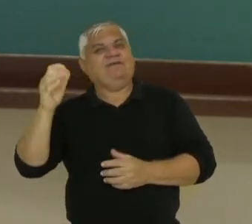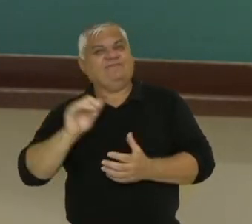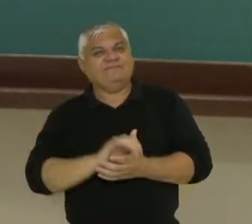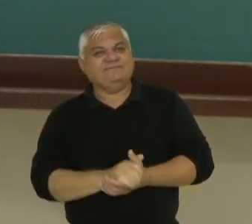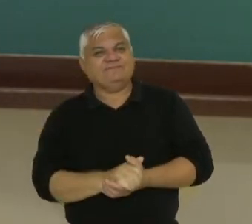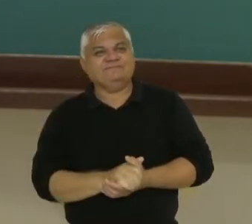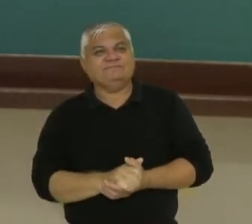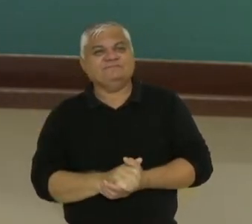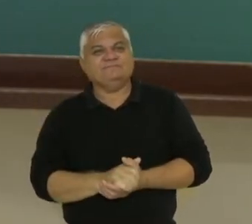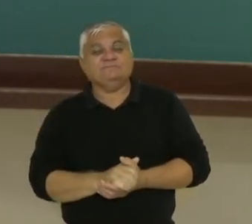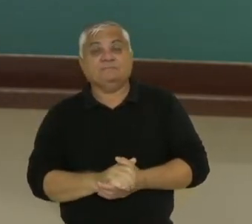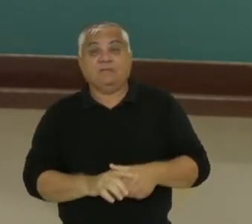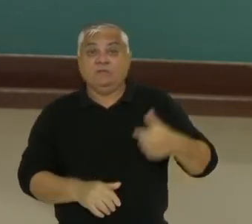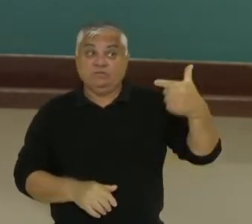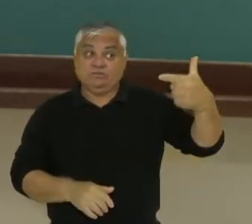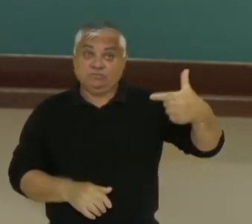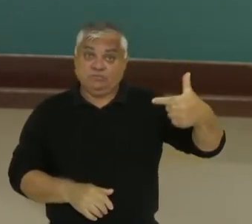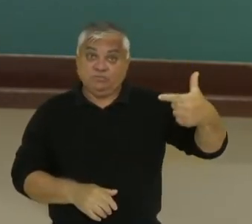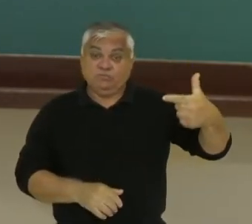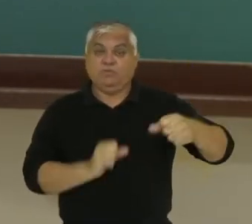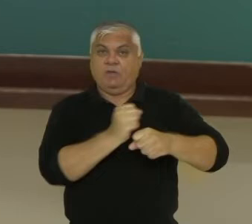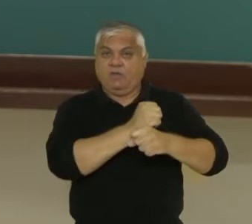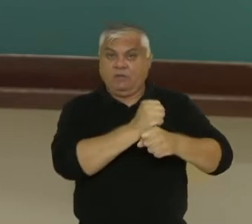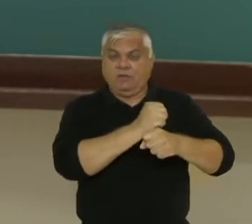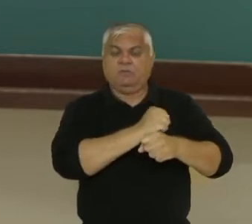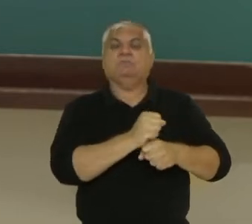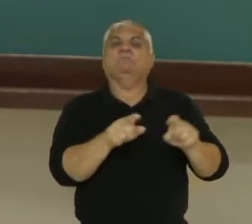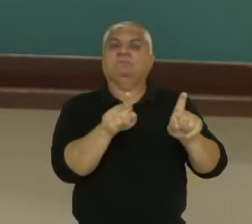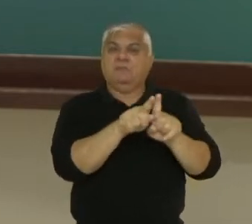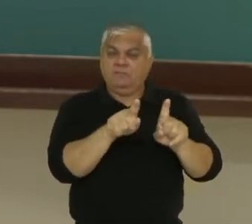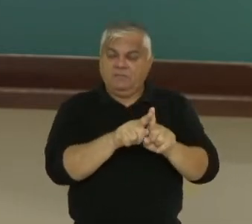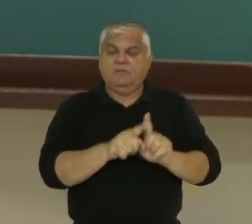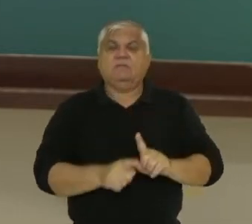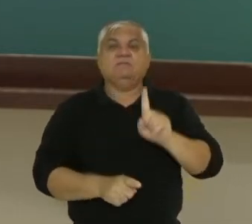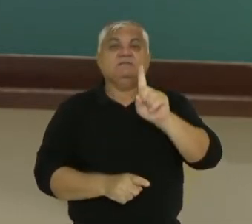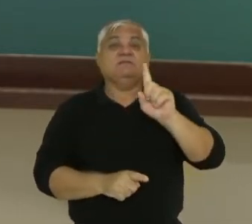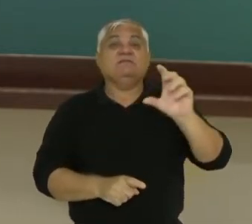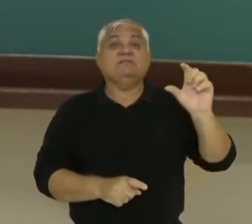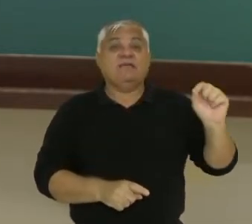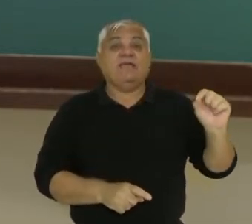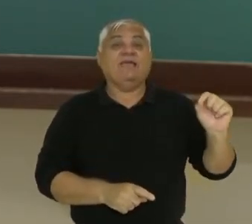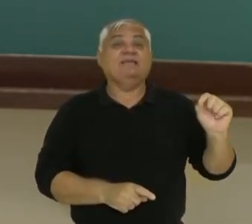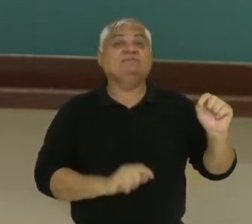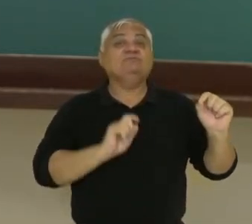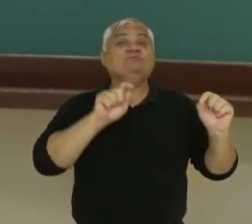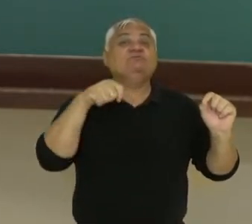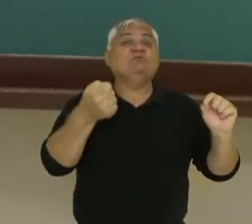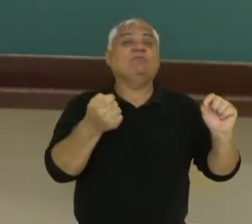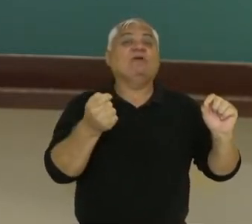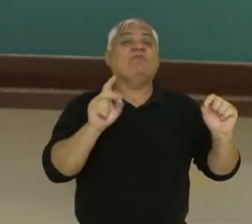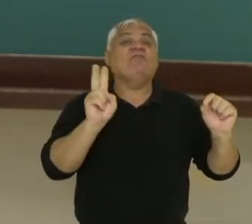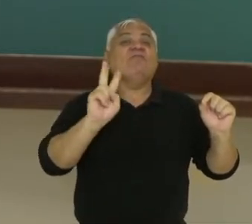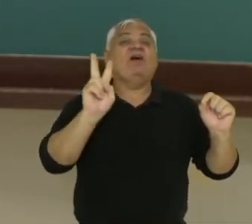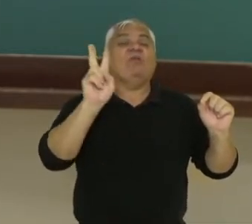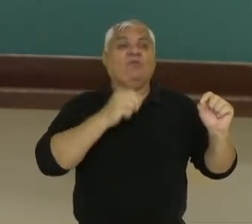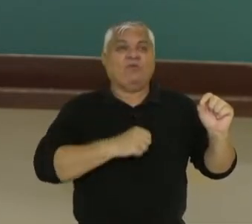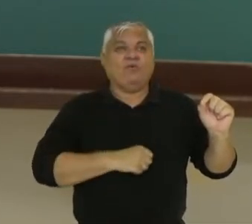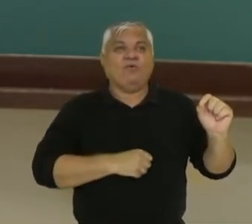334,42. No segundo ano, eu também tenho 110%, só que agora é sobre